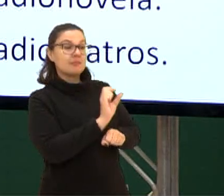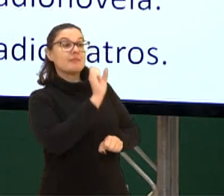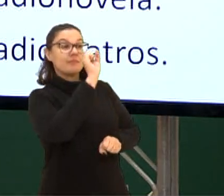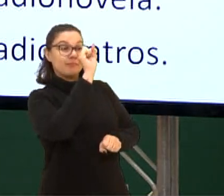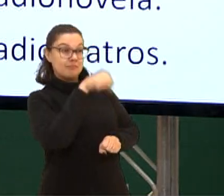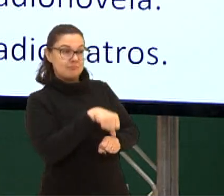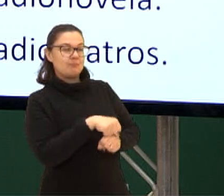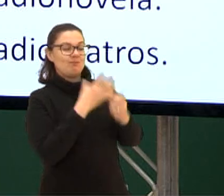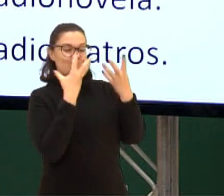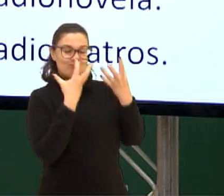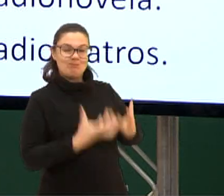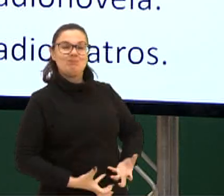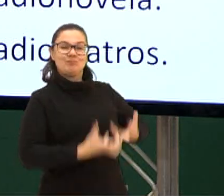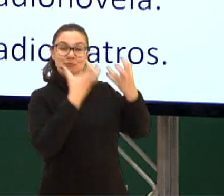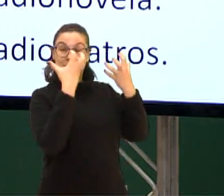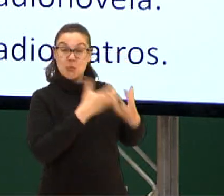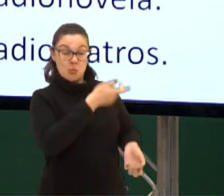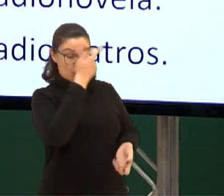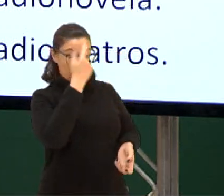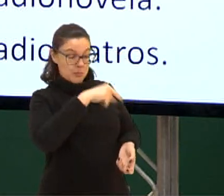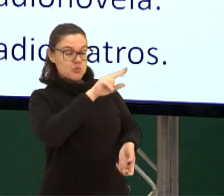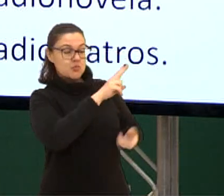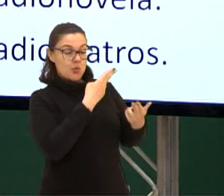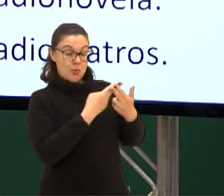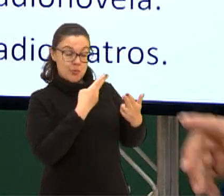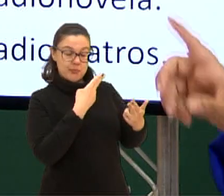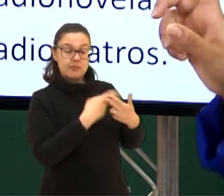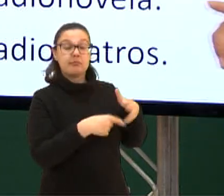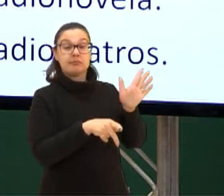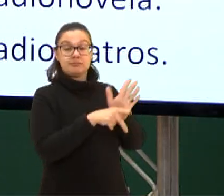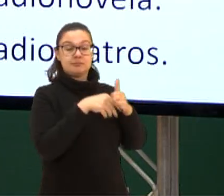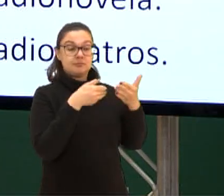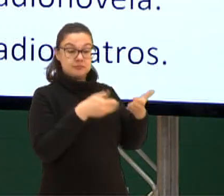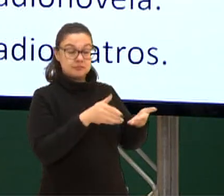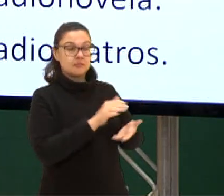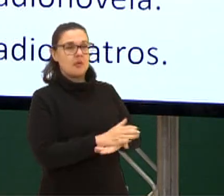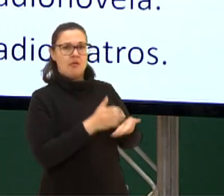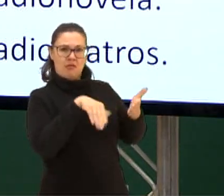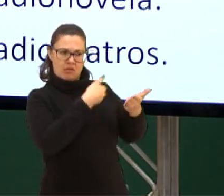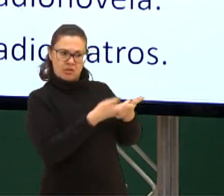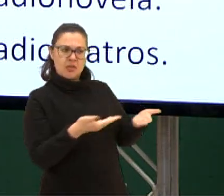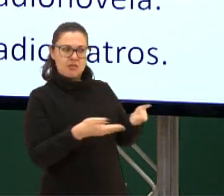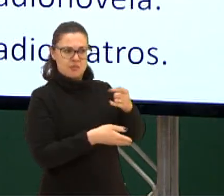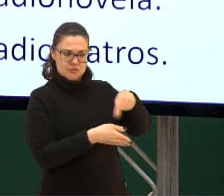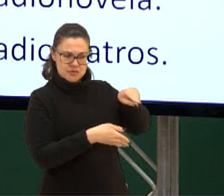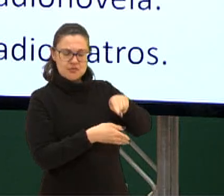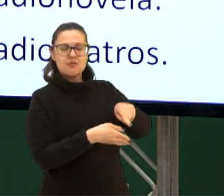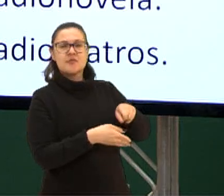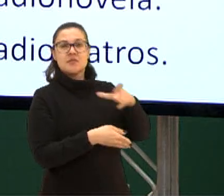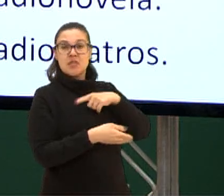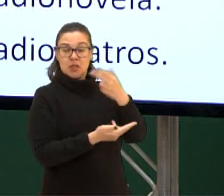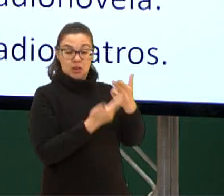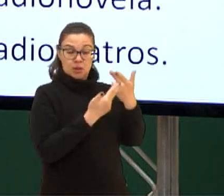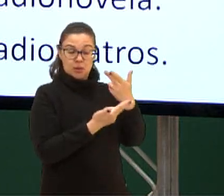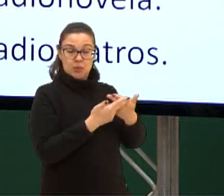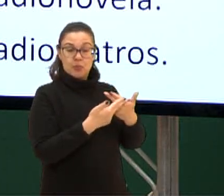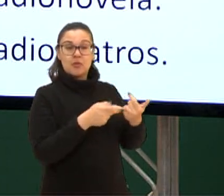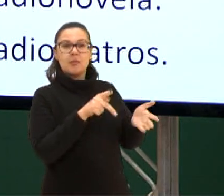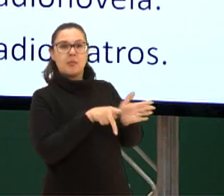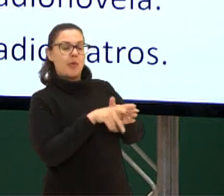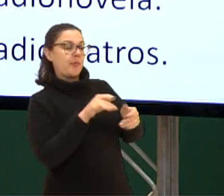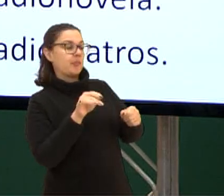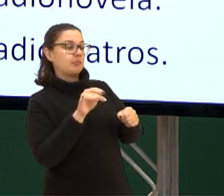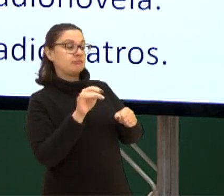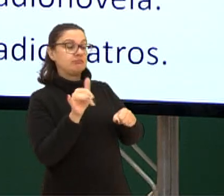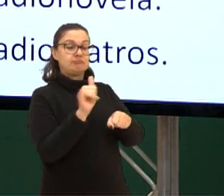sim, milhares de pessoas consumiam esse tipo de entretenimento. Assim como hoje, vocês consomem muito entretenimento na Twitch TV,